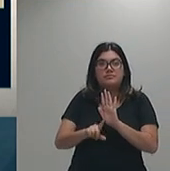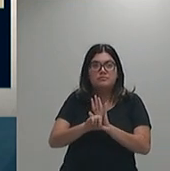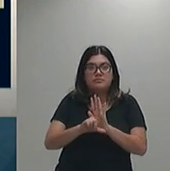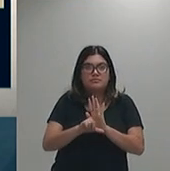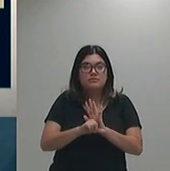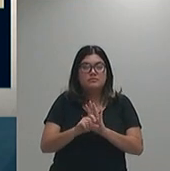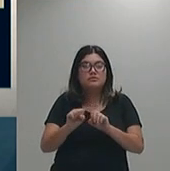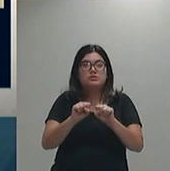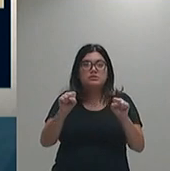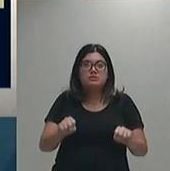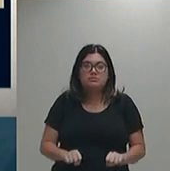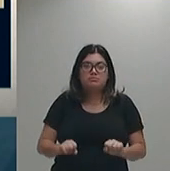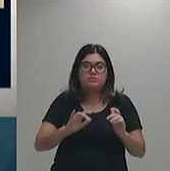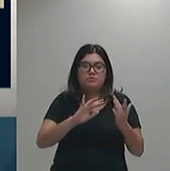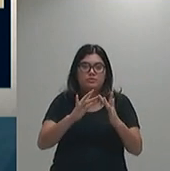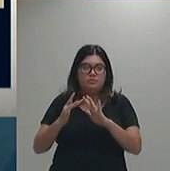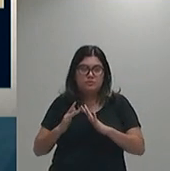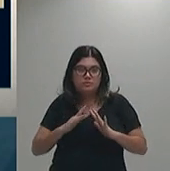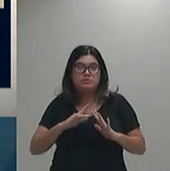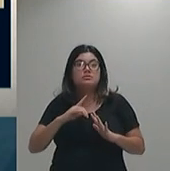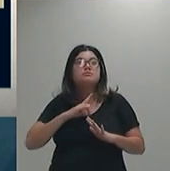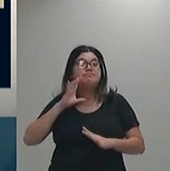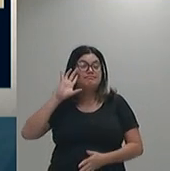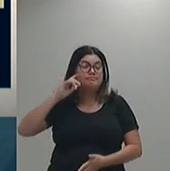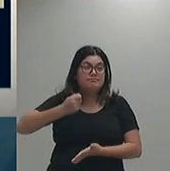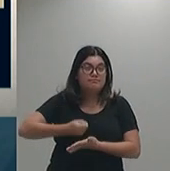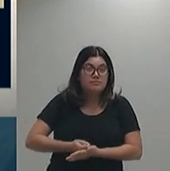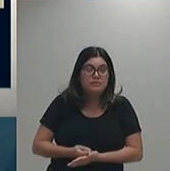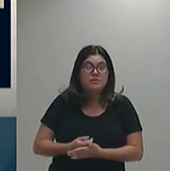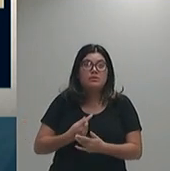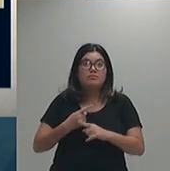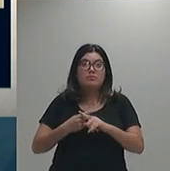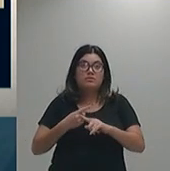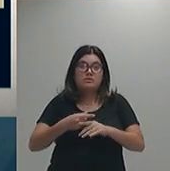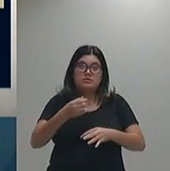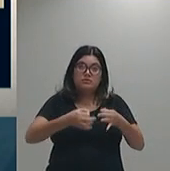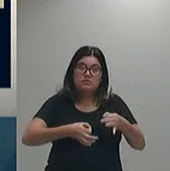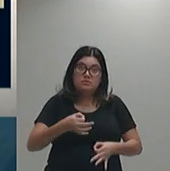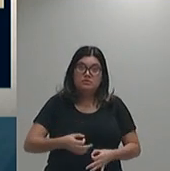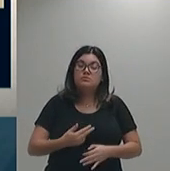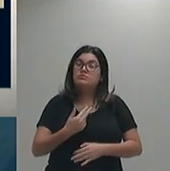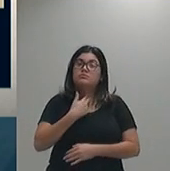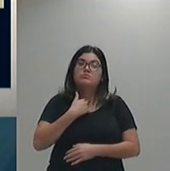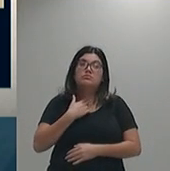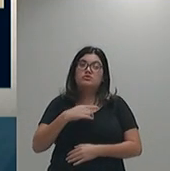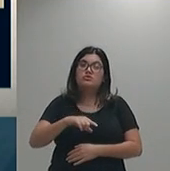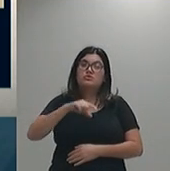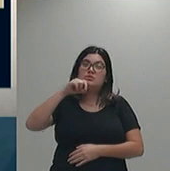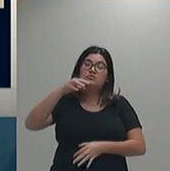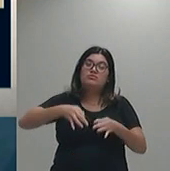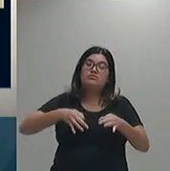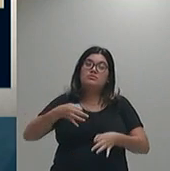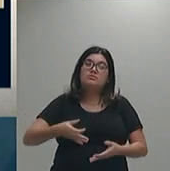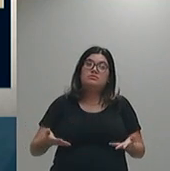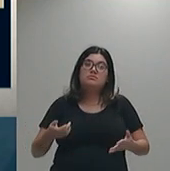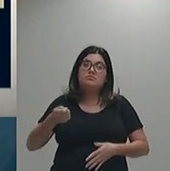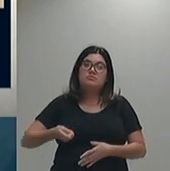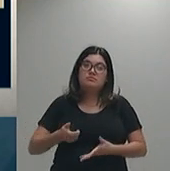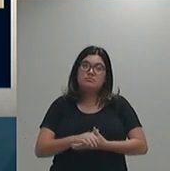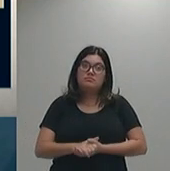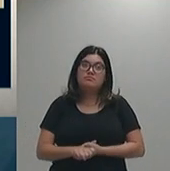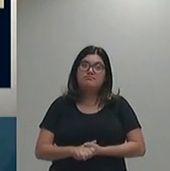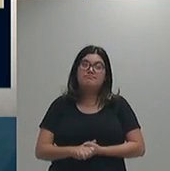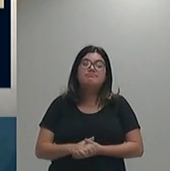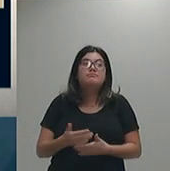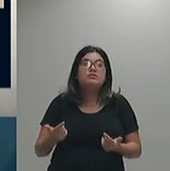conexão e litispendência resolveria porque no judiciário as partes não podem escolher juiz então não ao